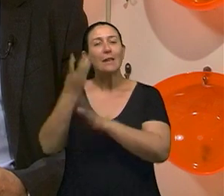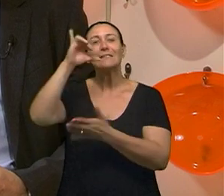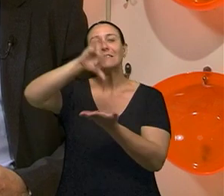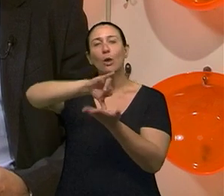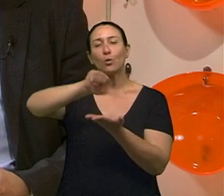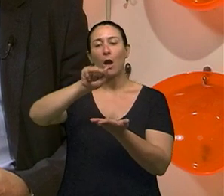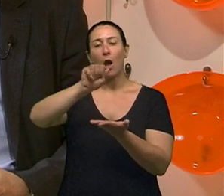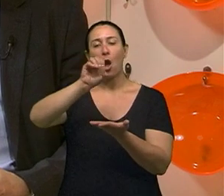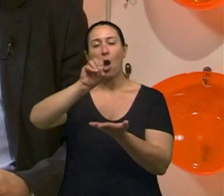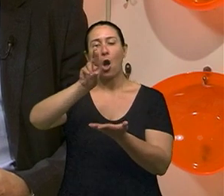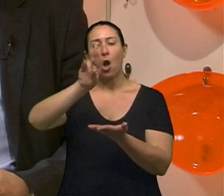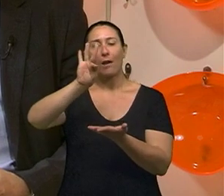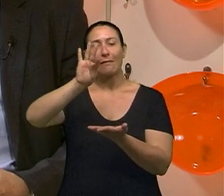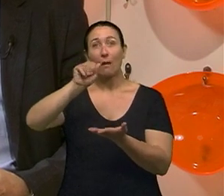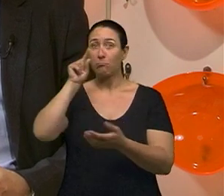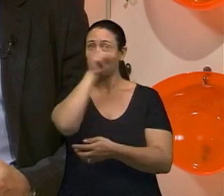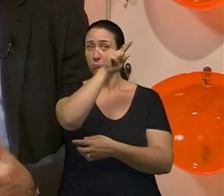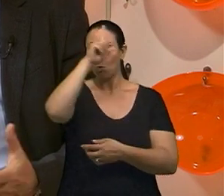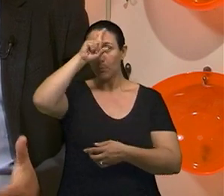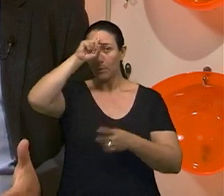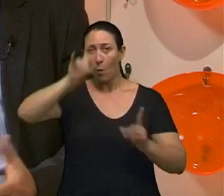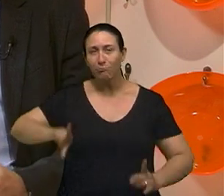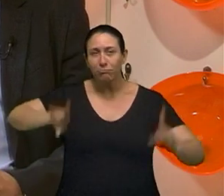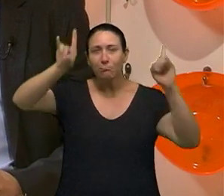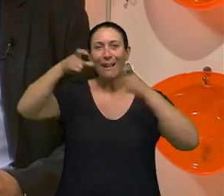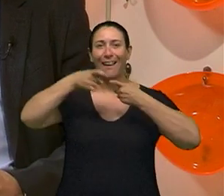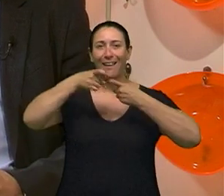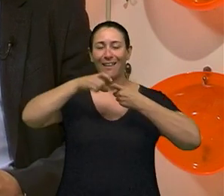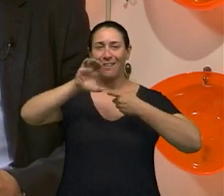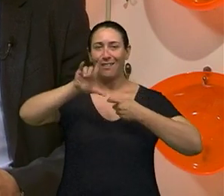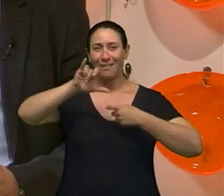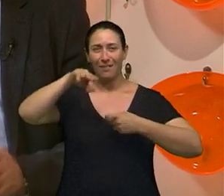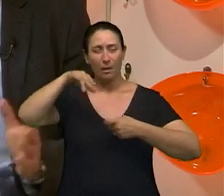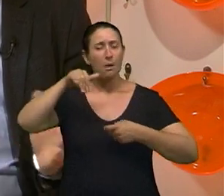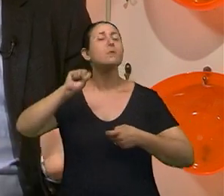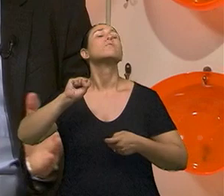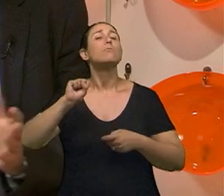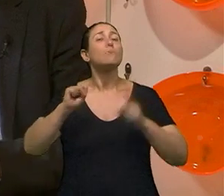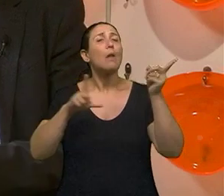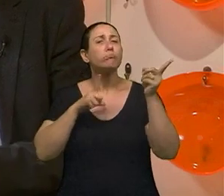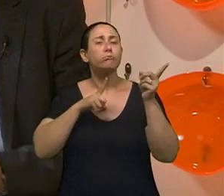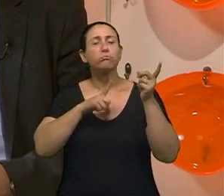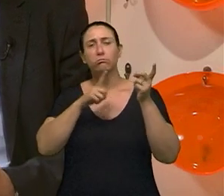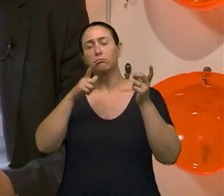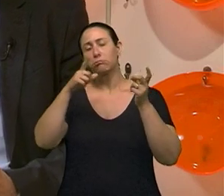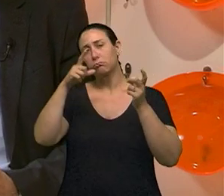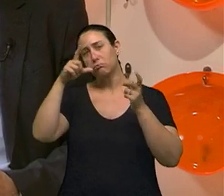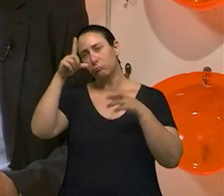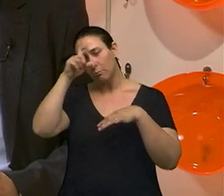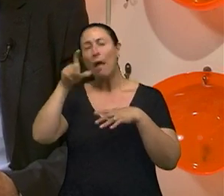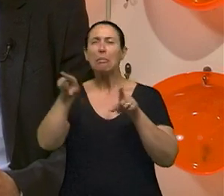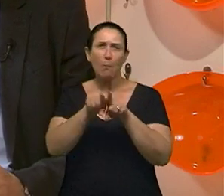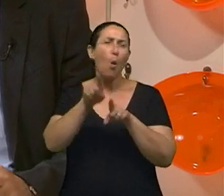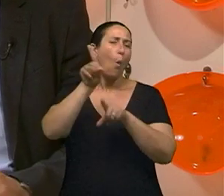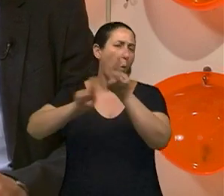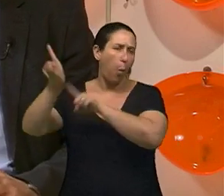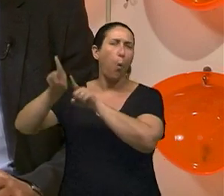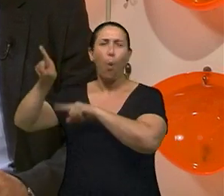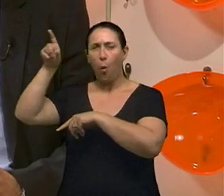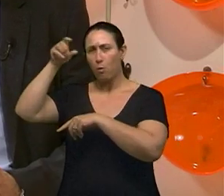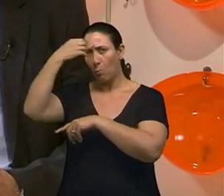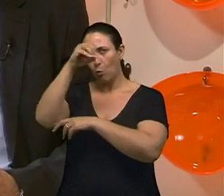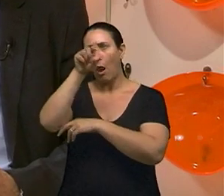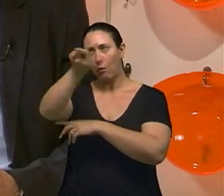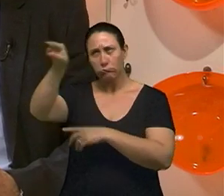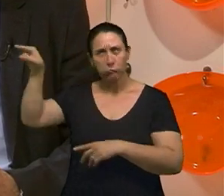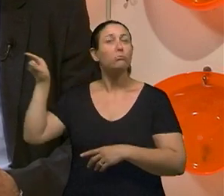horta no Hospital de Clínicas de Porto Alegre aonde nós eh oferecemos esse tratamento assim como outros hospitais em Porto Alegre também oferecem para